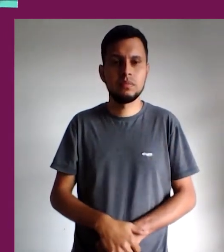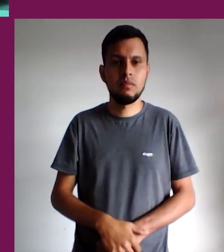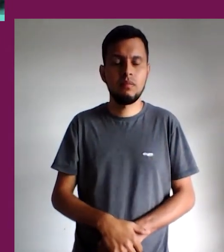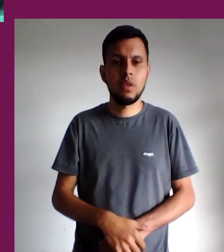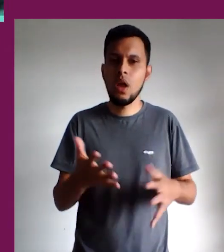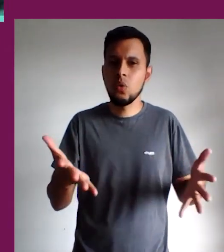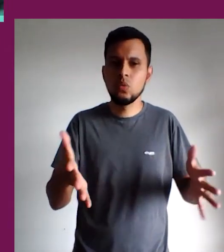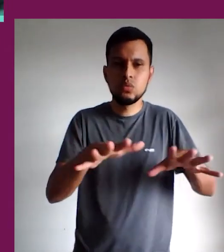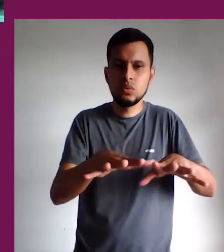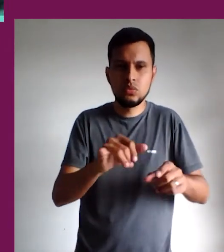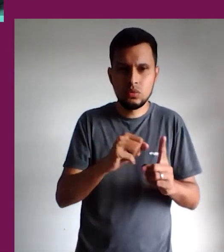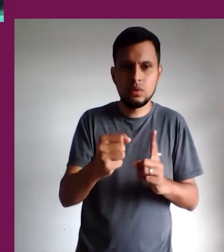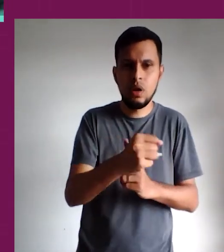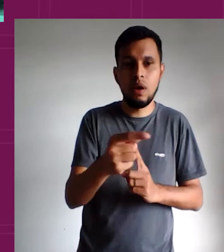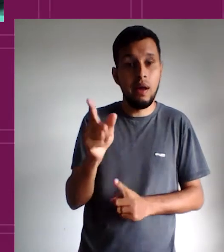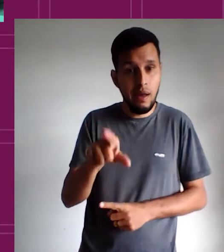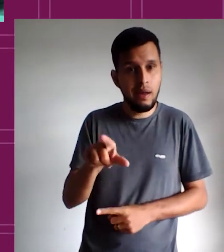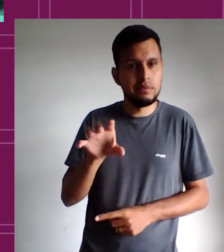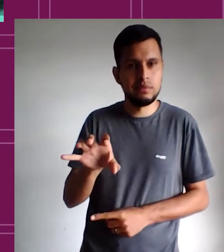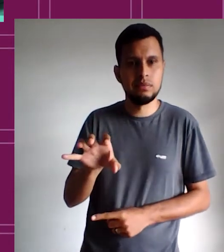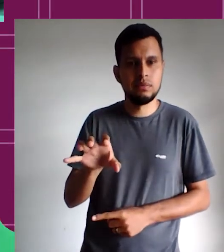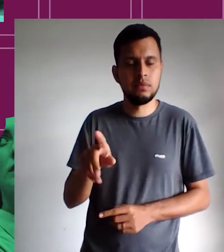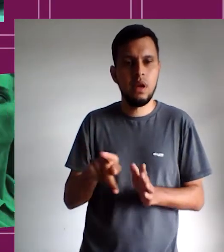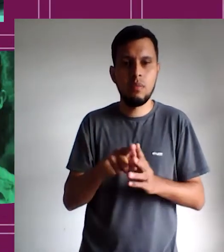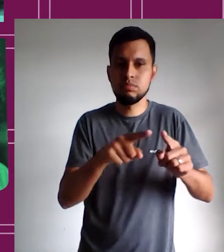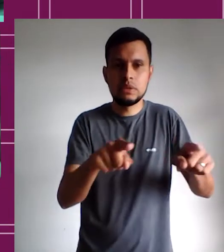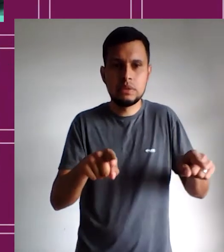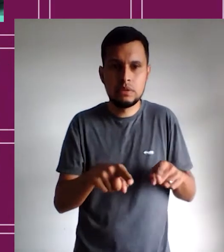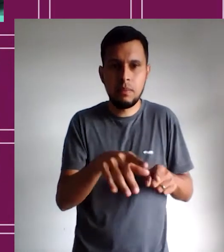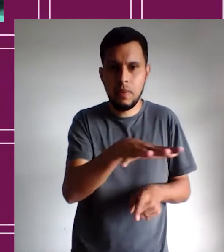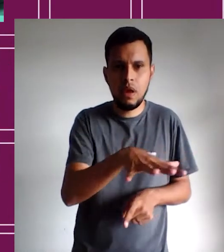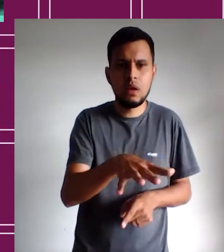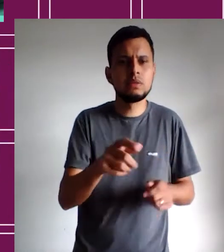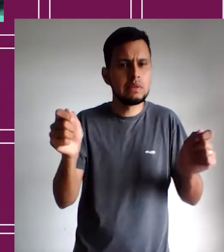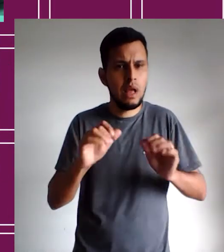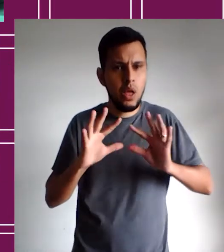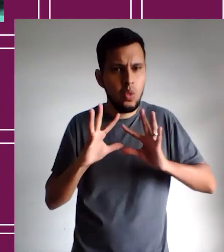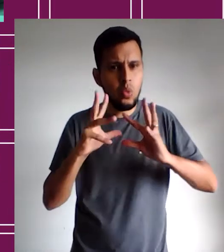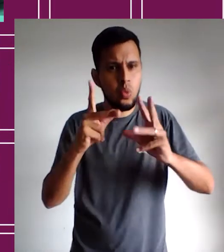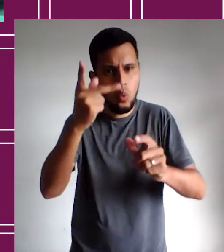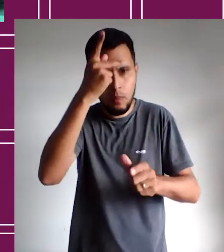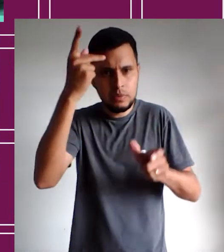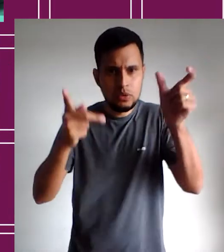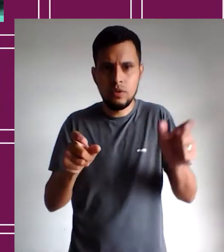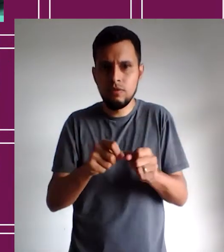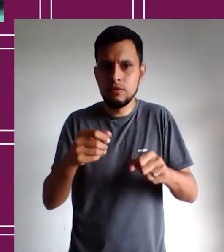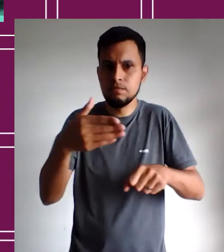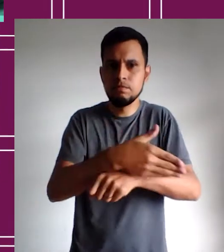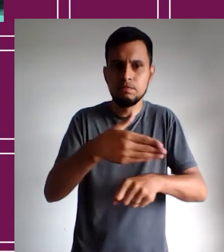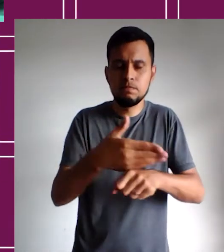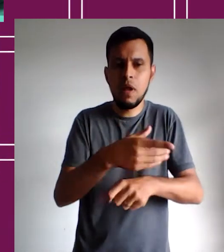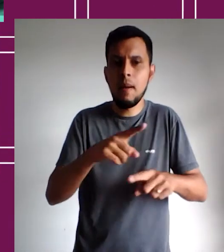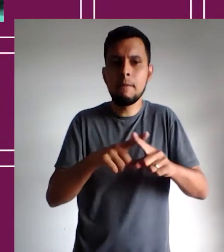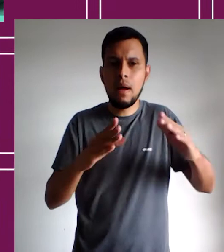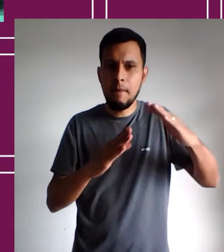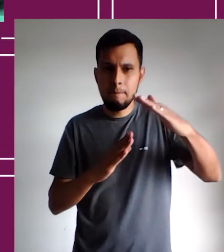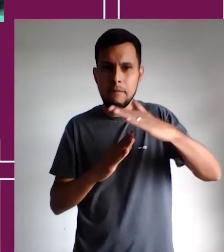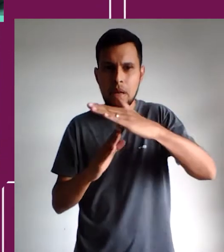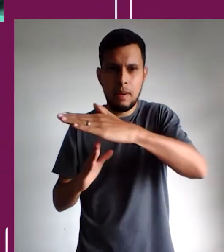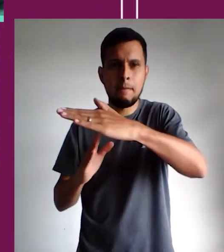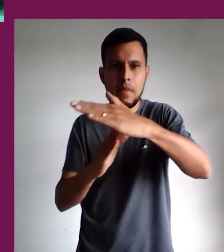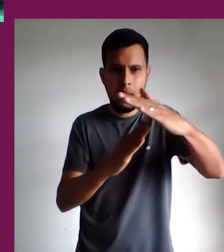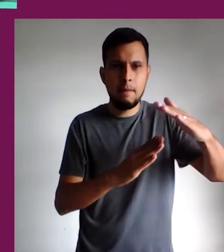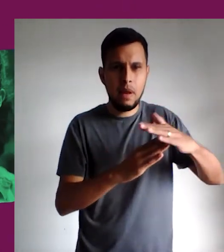social é exatamente isso, é um espaço onde caibam todas essas pessoas, sem as barreiras que a gente